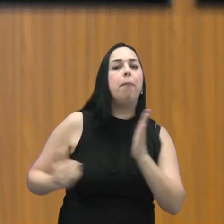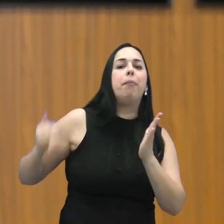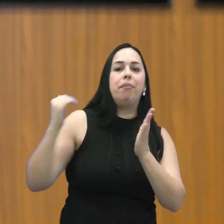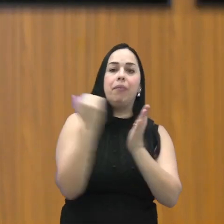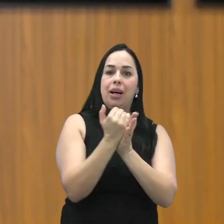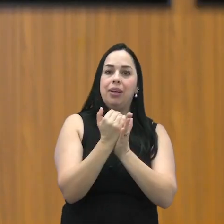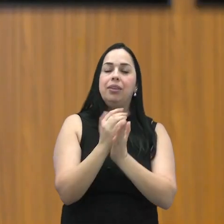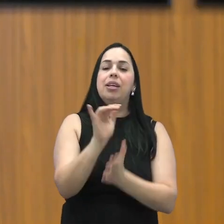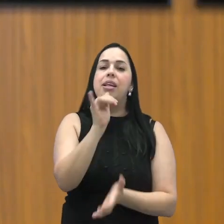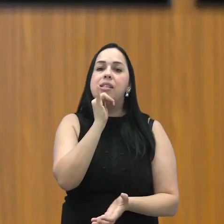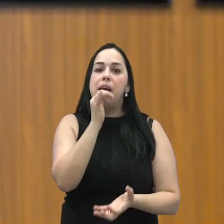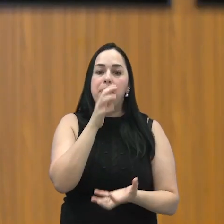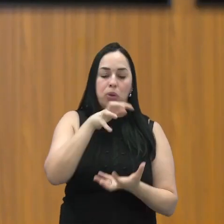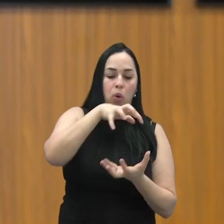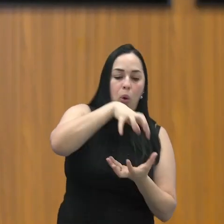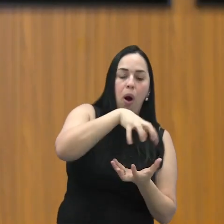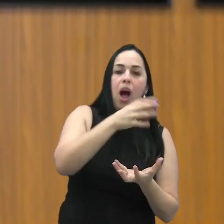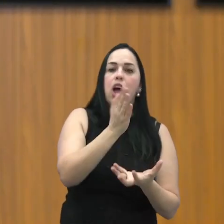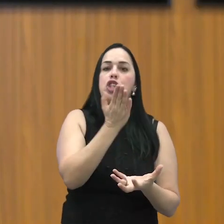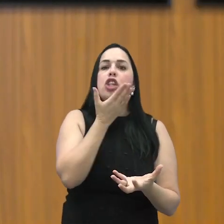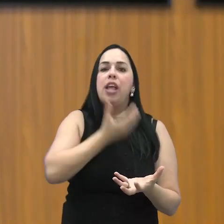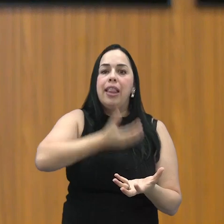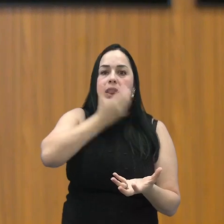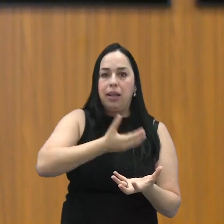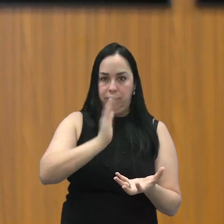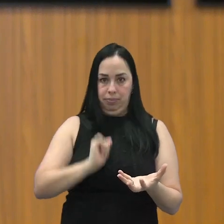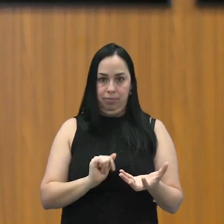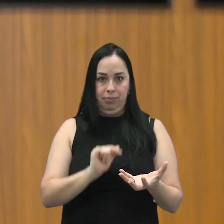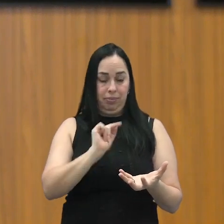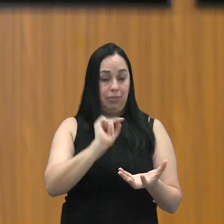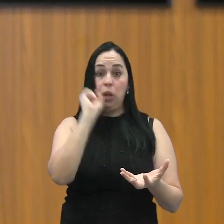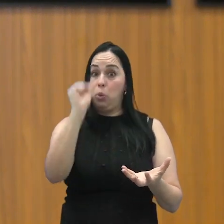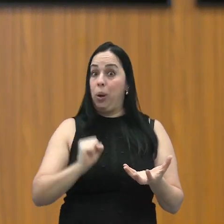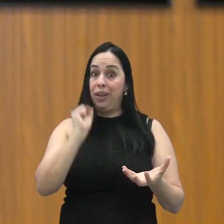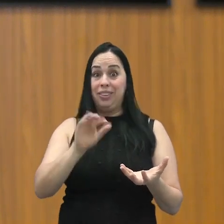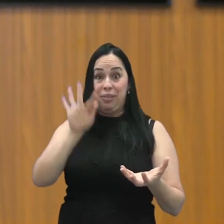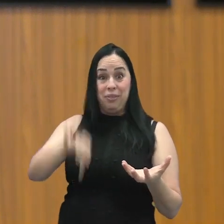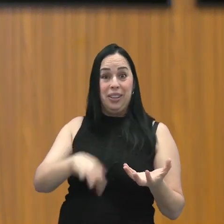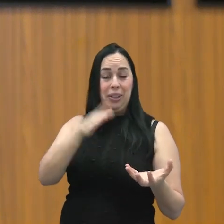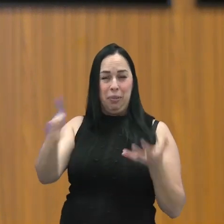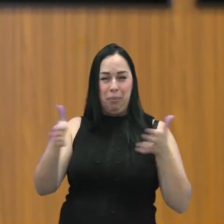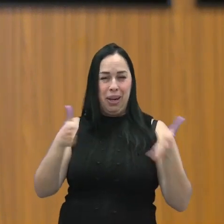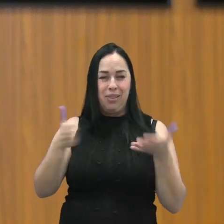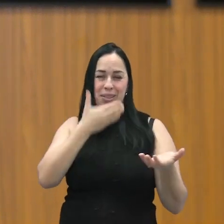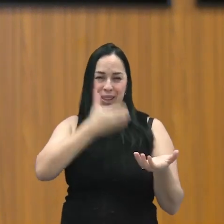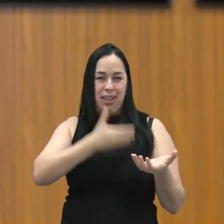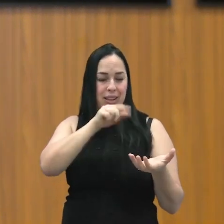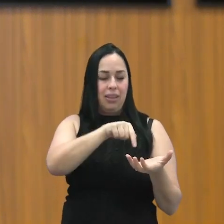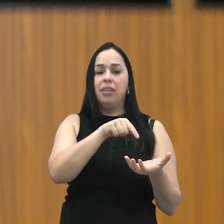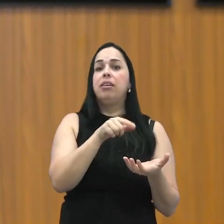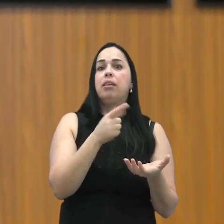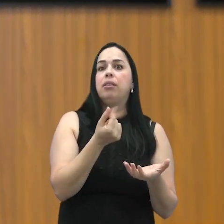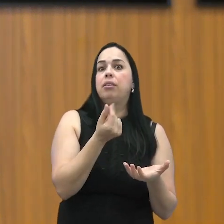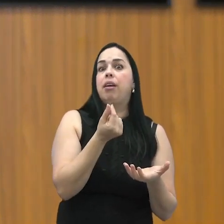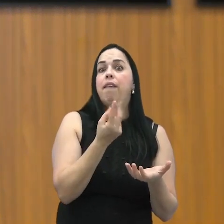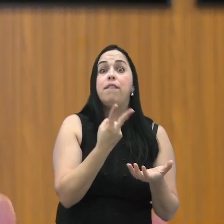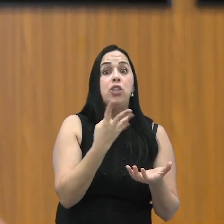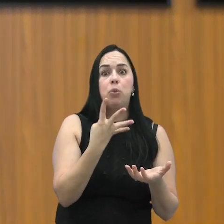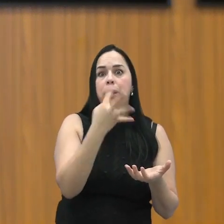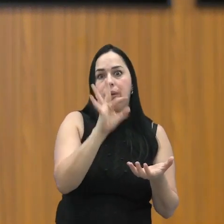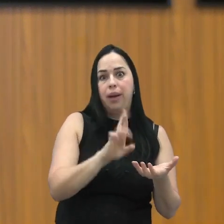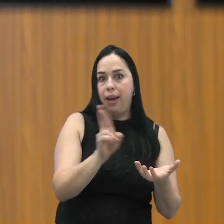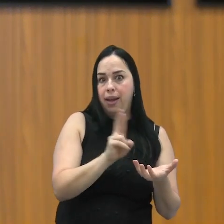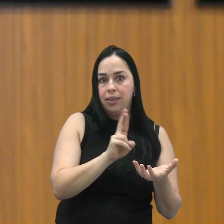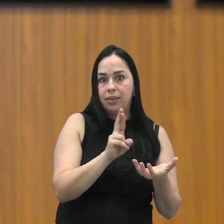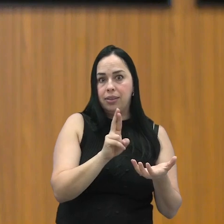preço na sazonalidade é do panetone. Você tem, por exemplo, um panetone no final do ano, na época de Natal, de festas, ele custando, por exemplo,